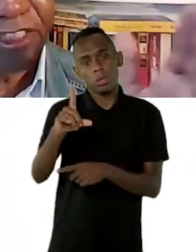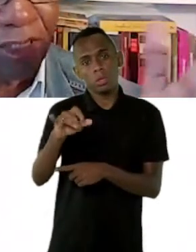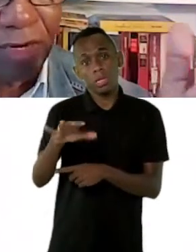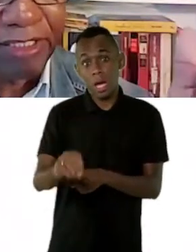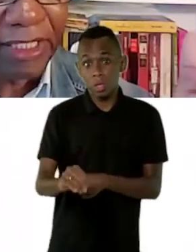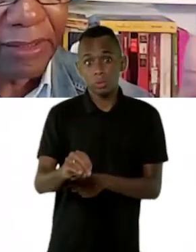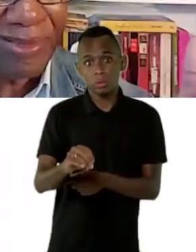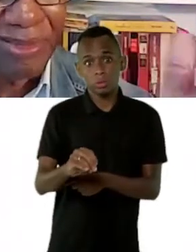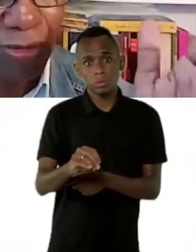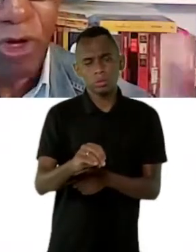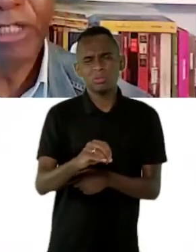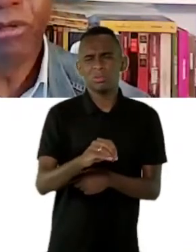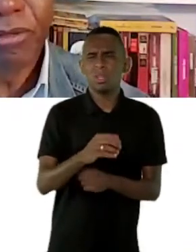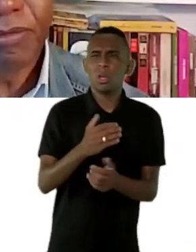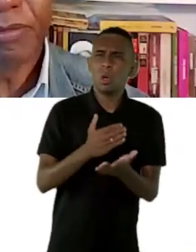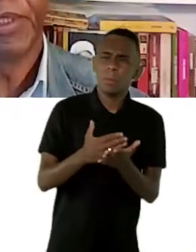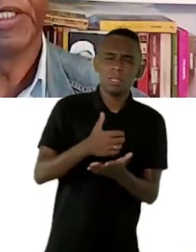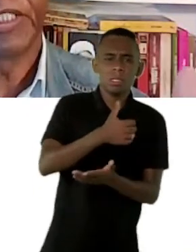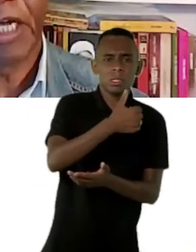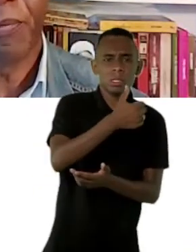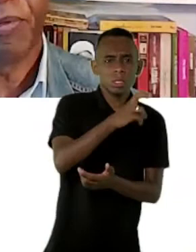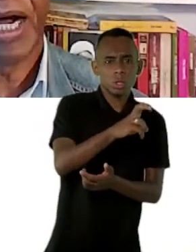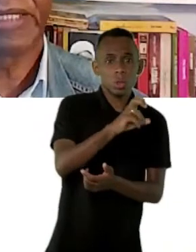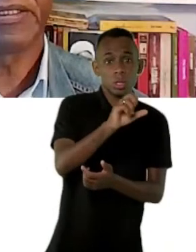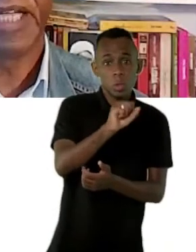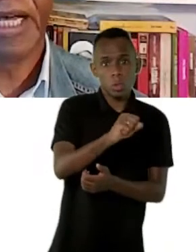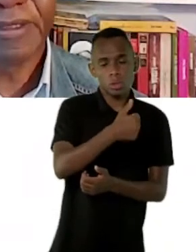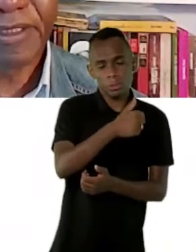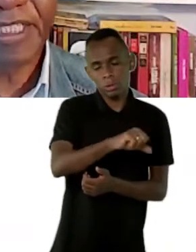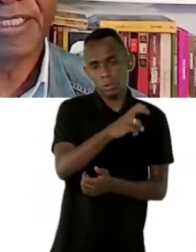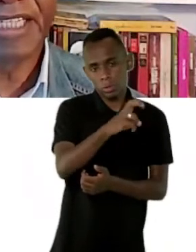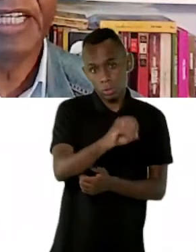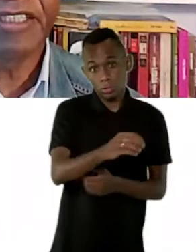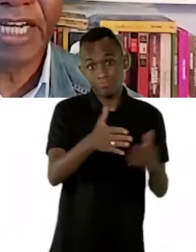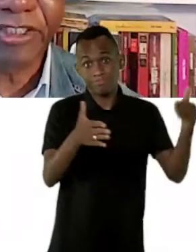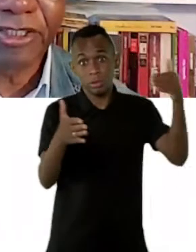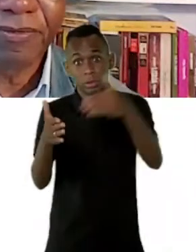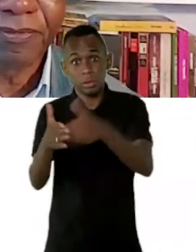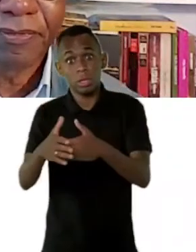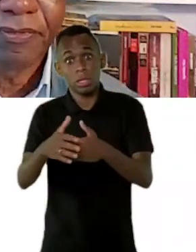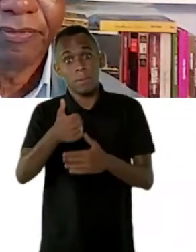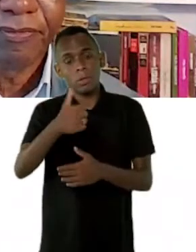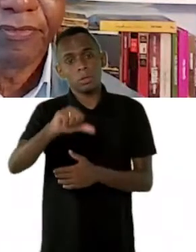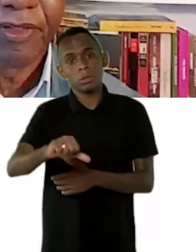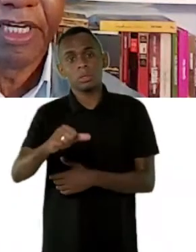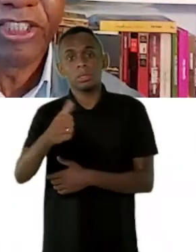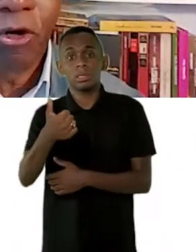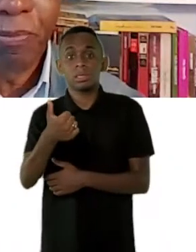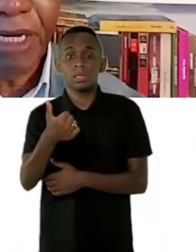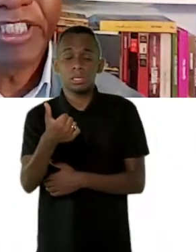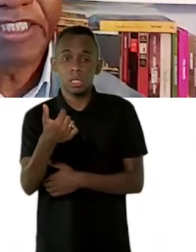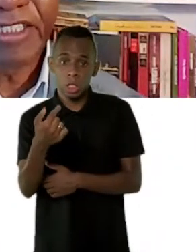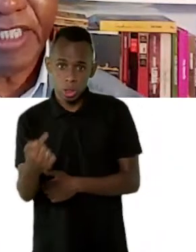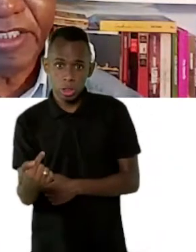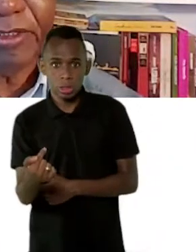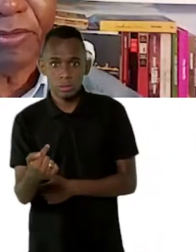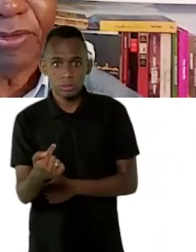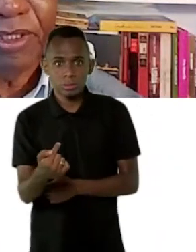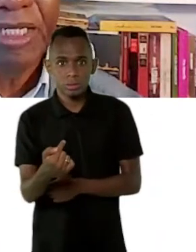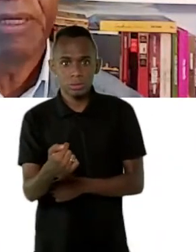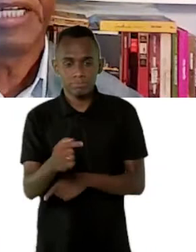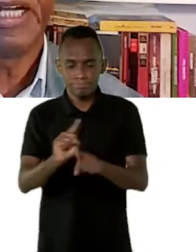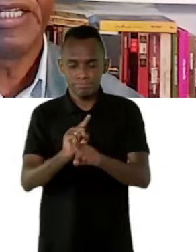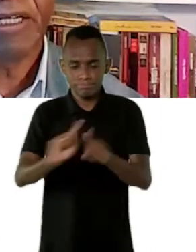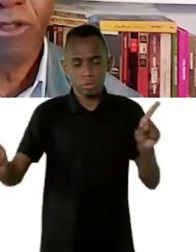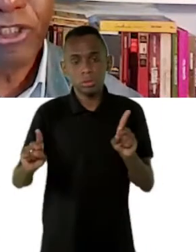Que vai desde 58, por exemplo, até 67. Eles romperam em